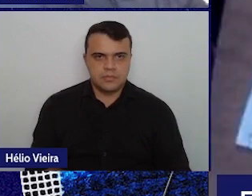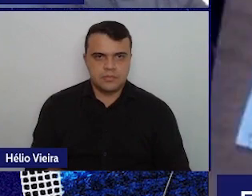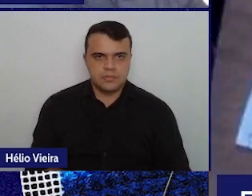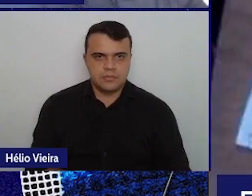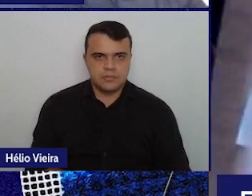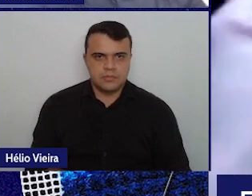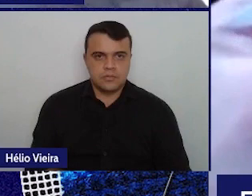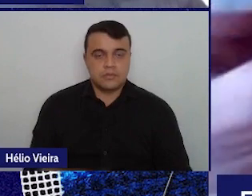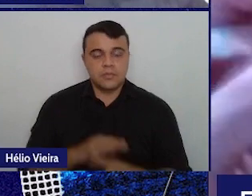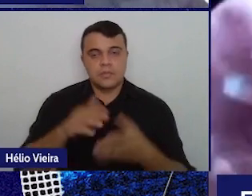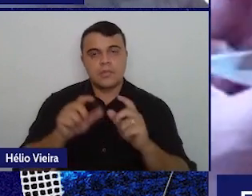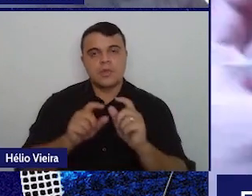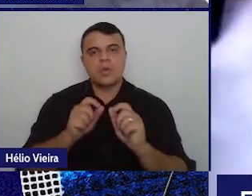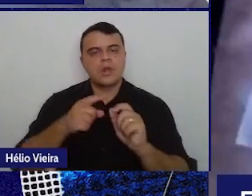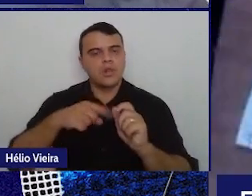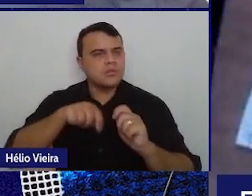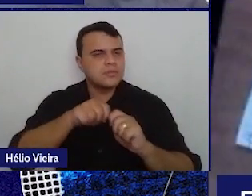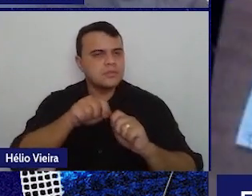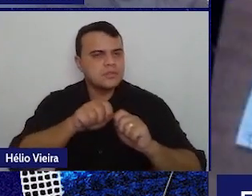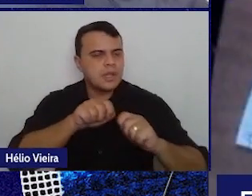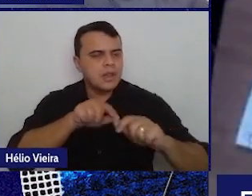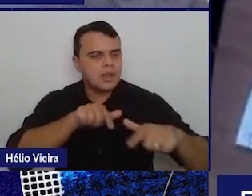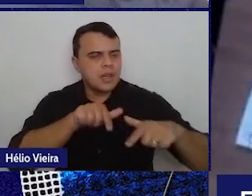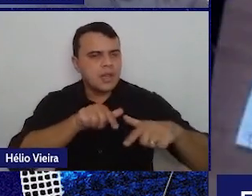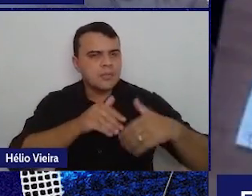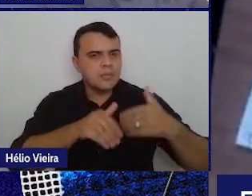E nisso a gente vai também trabalhando os